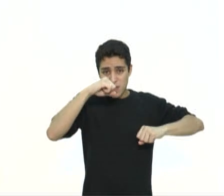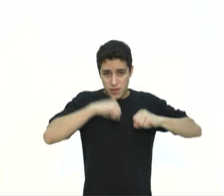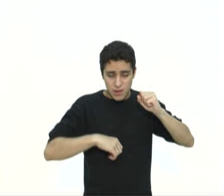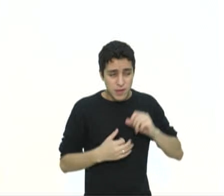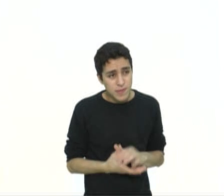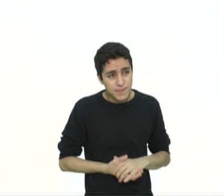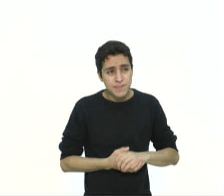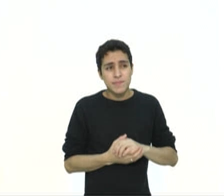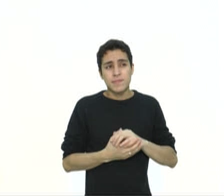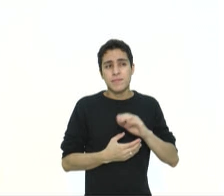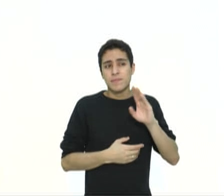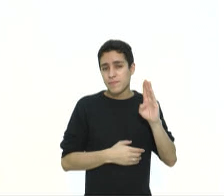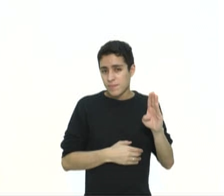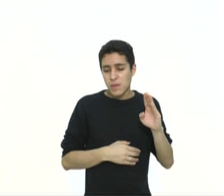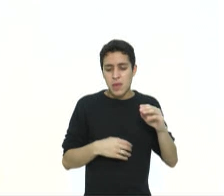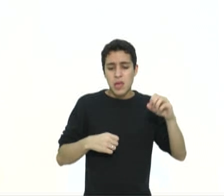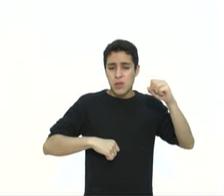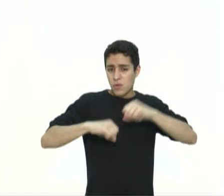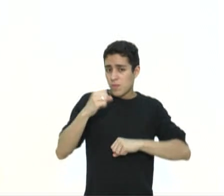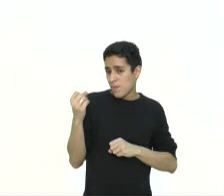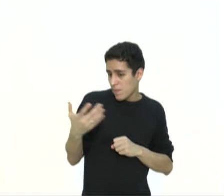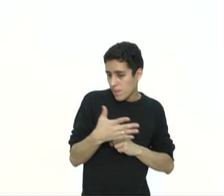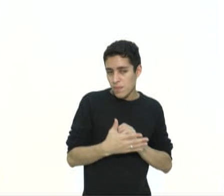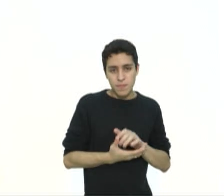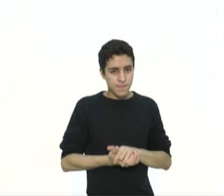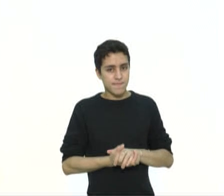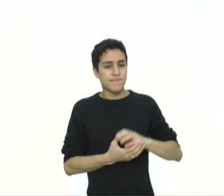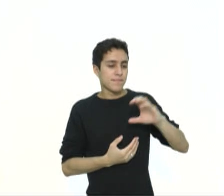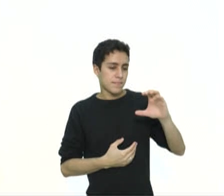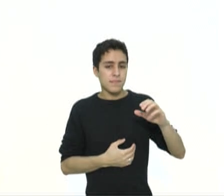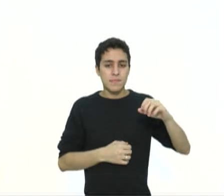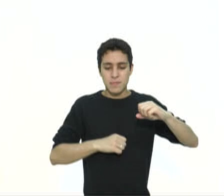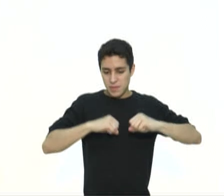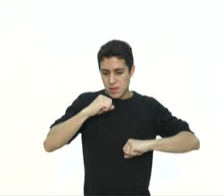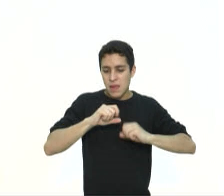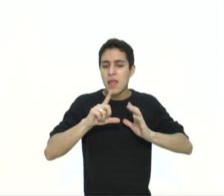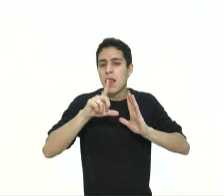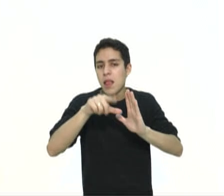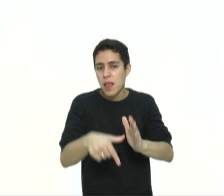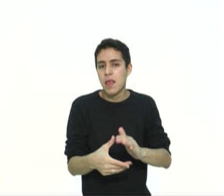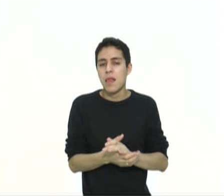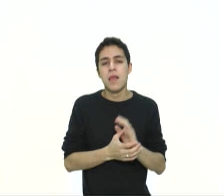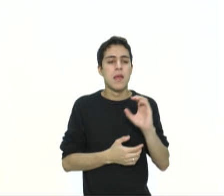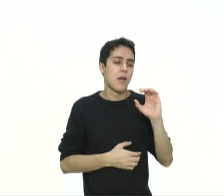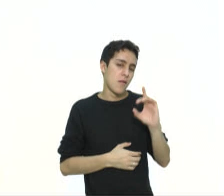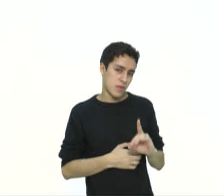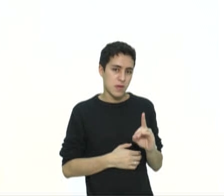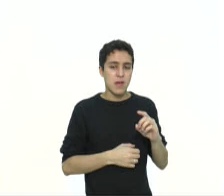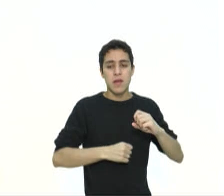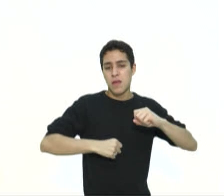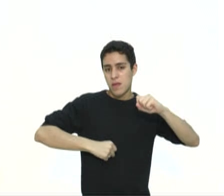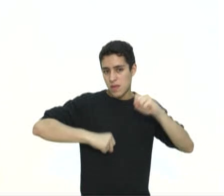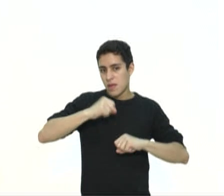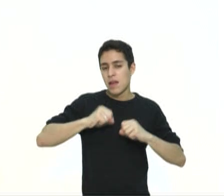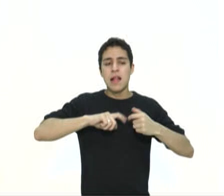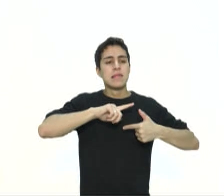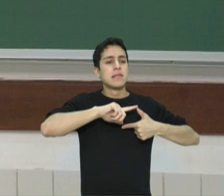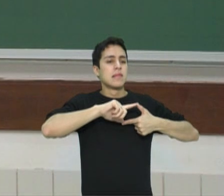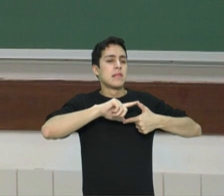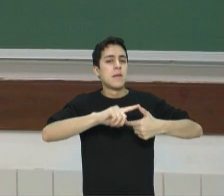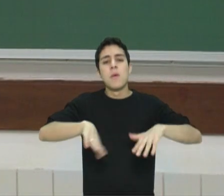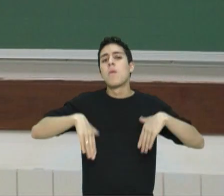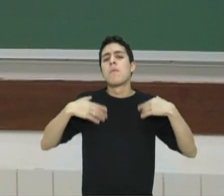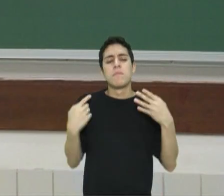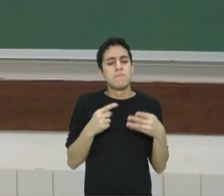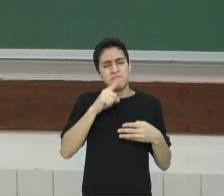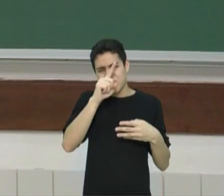letra B indústria moderna letras e industrialização tardia ou letra de a industrialização clássica